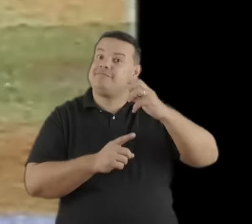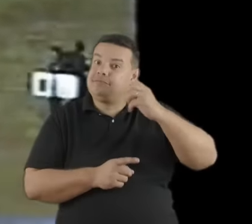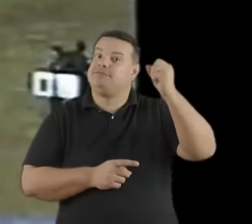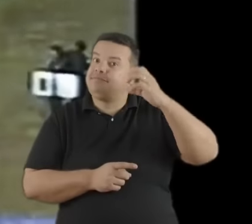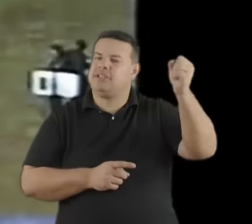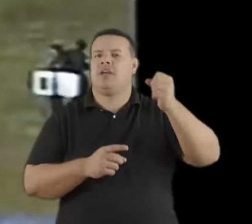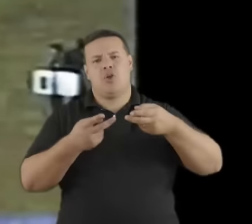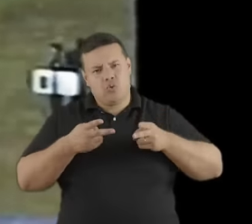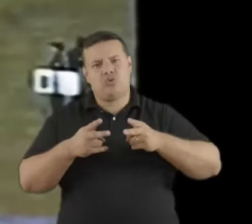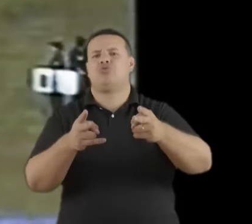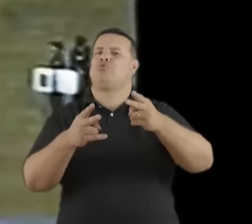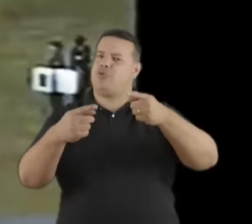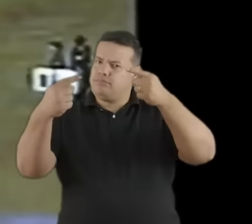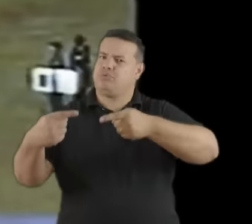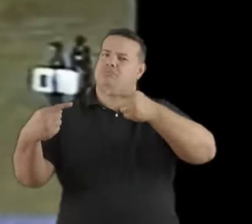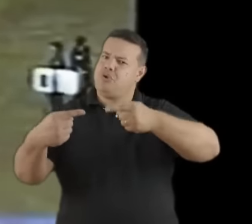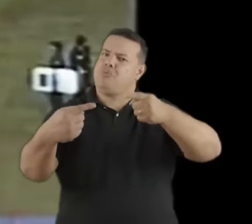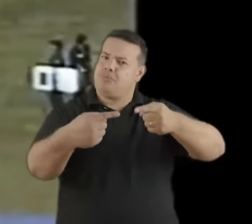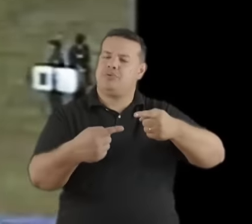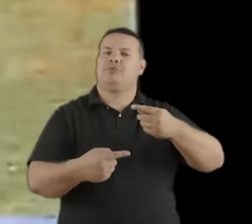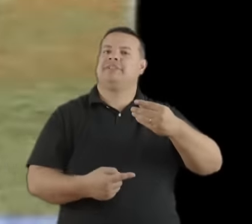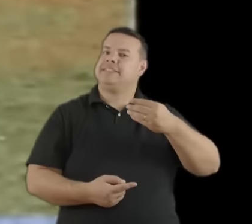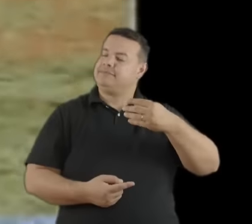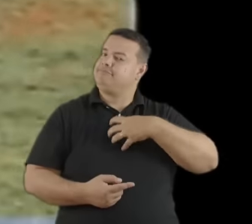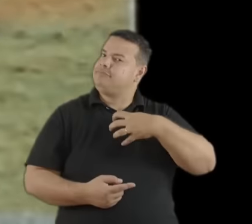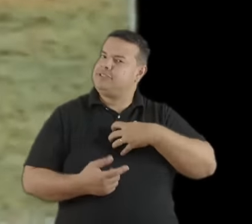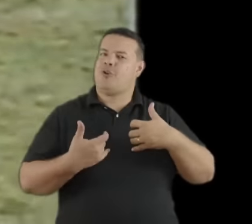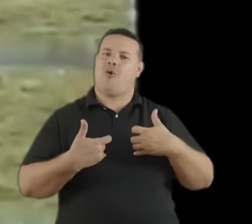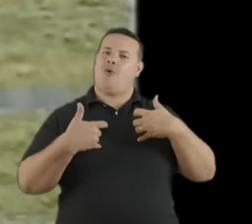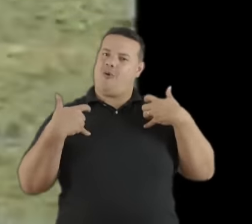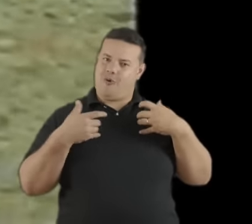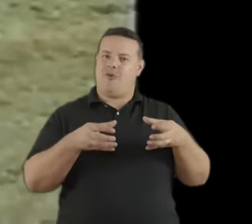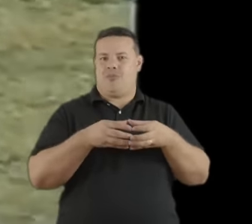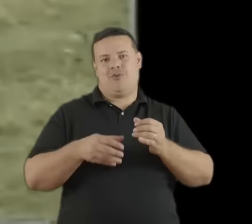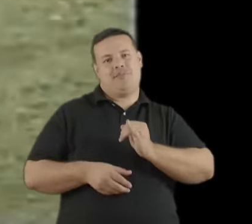tricolor seguiu disputando suas batalhas com galhardia, sempre trazendo